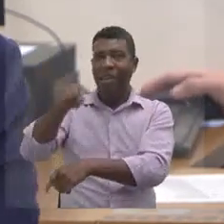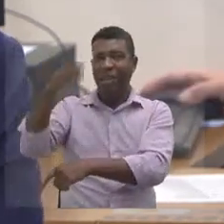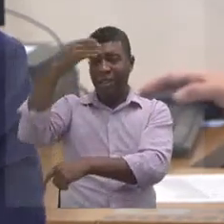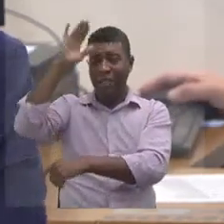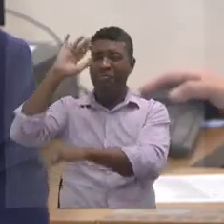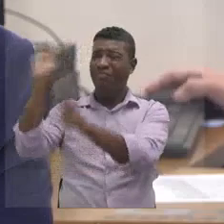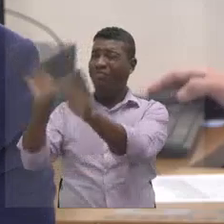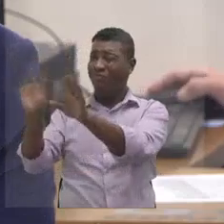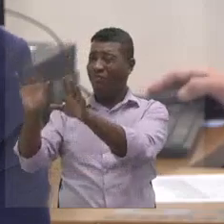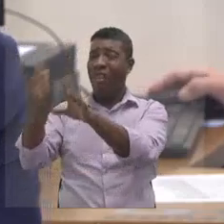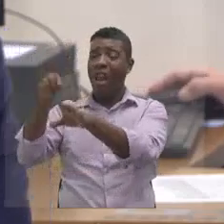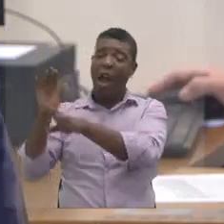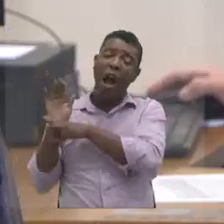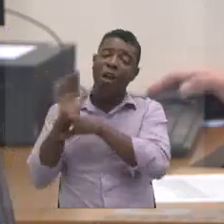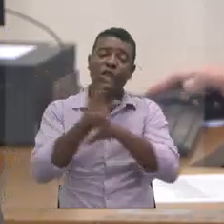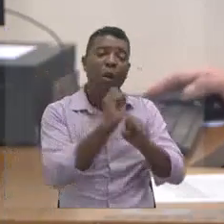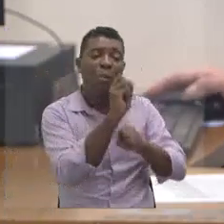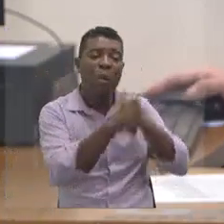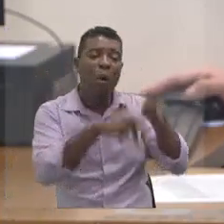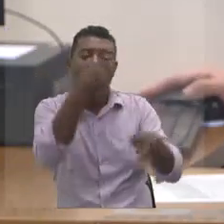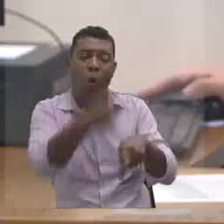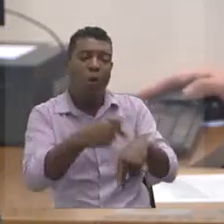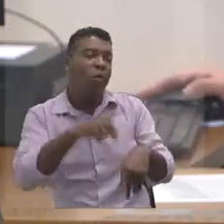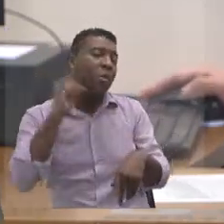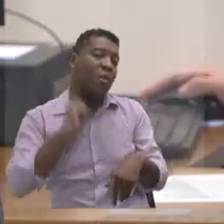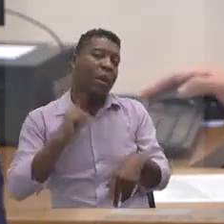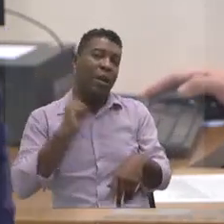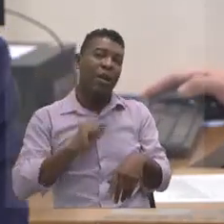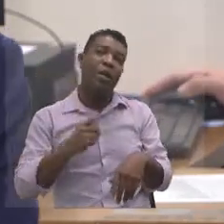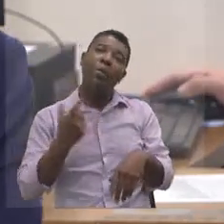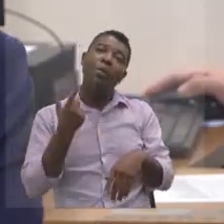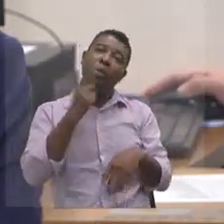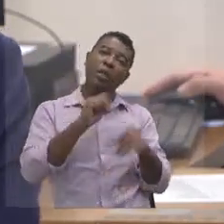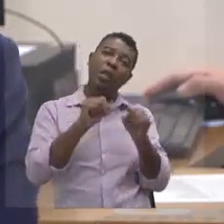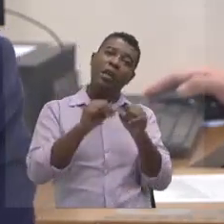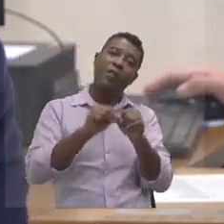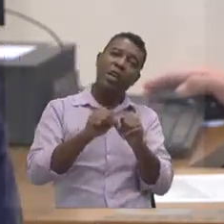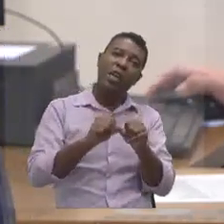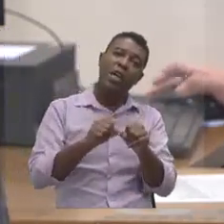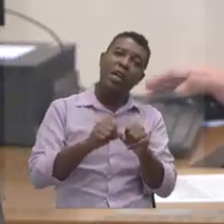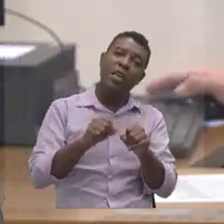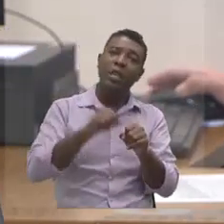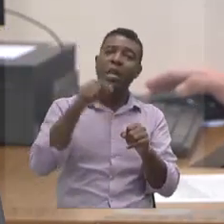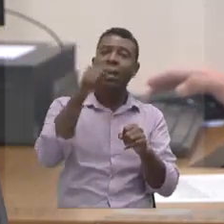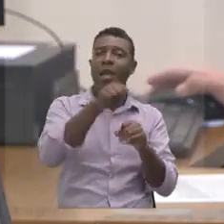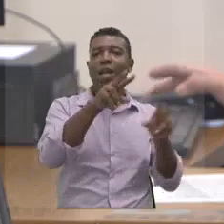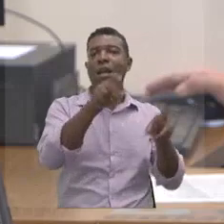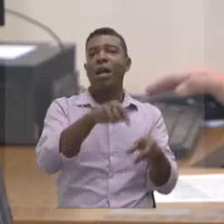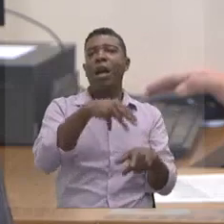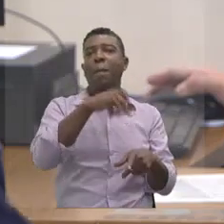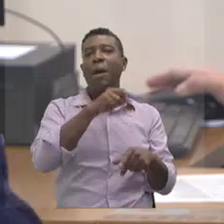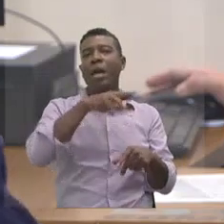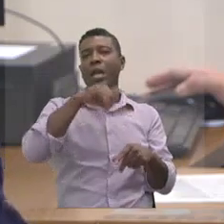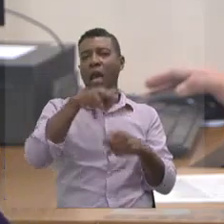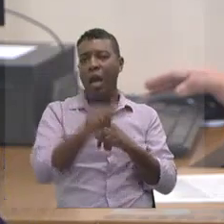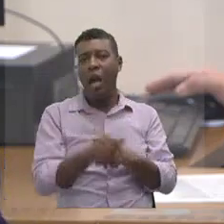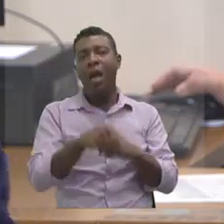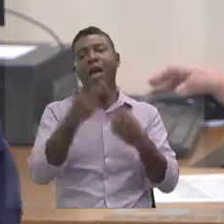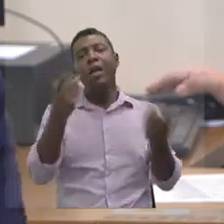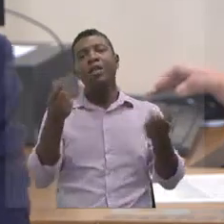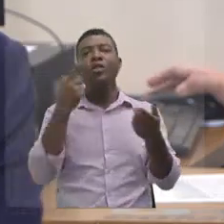fazer essa reputação de Mariana para que a gente consiga tem infraestrutura a gente cuide